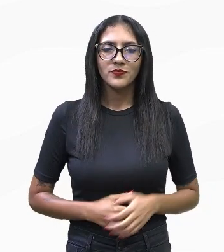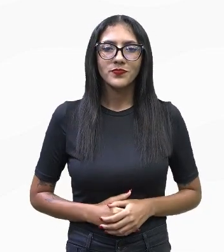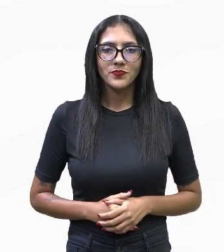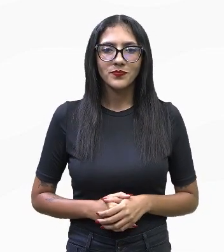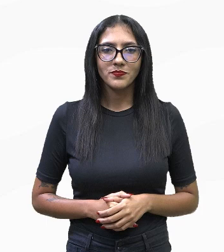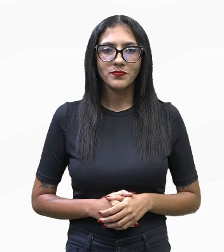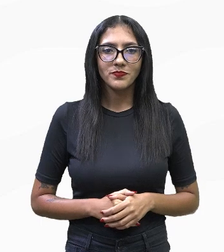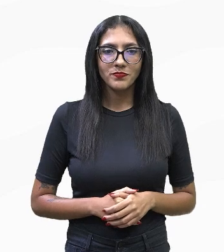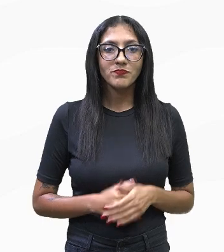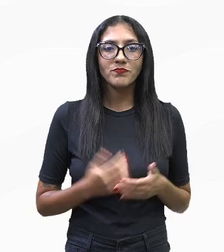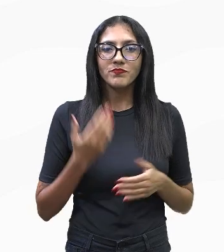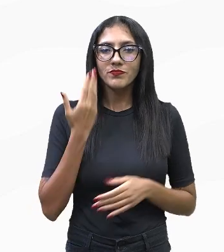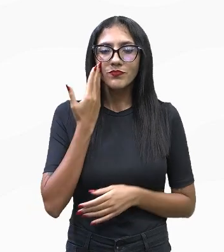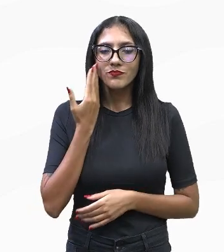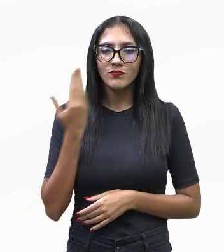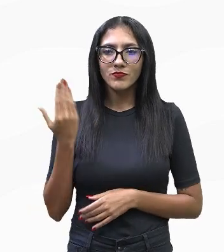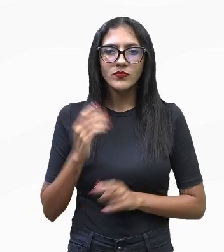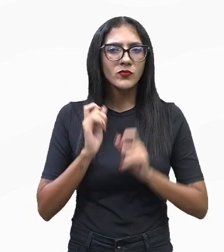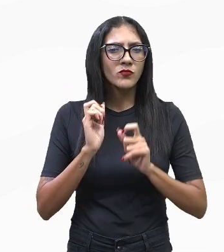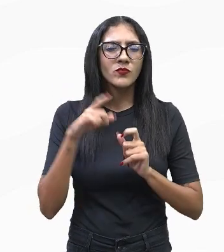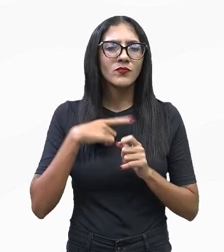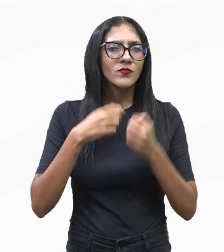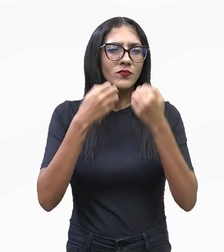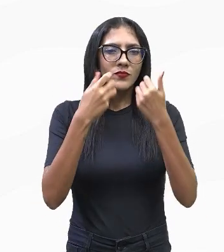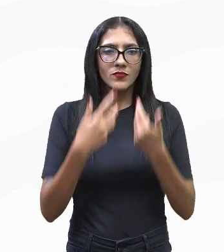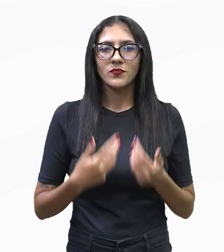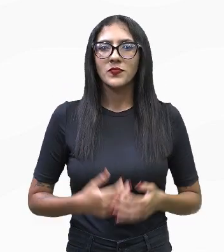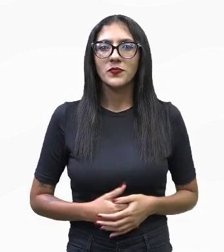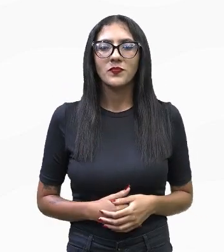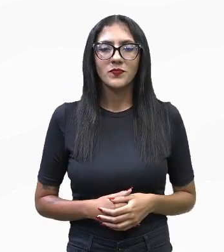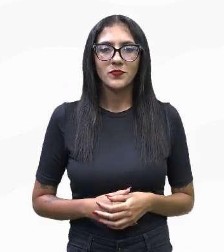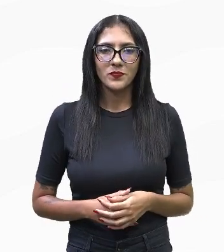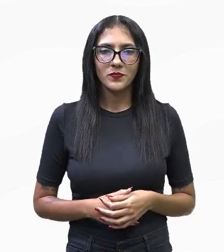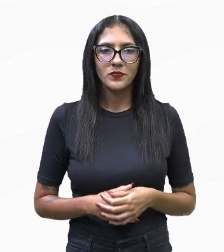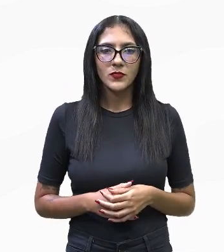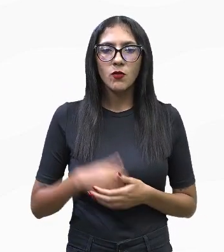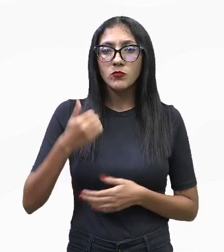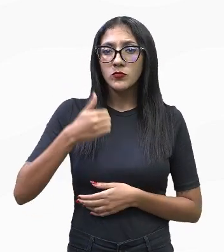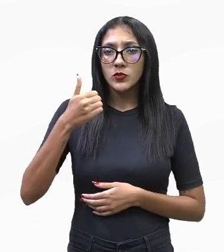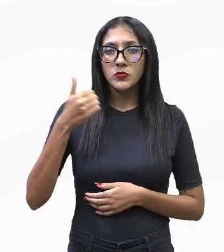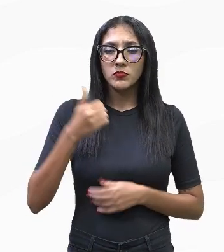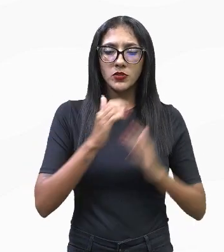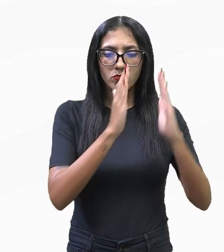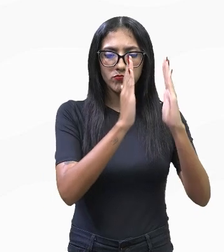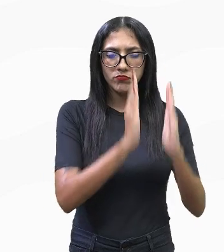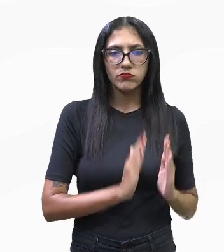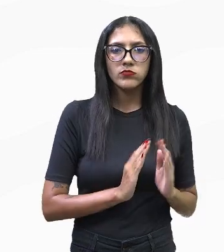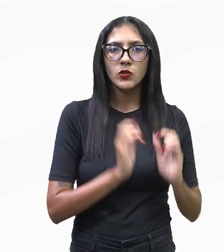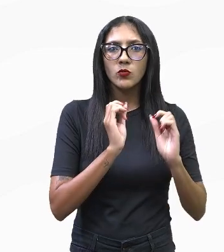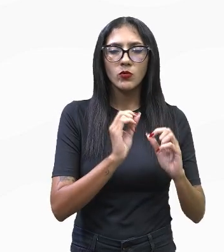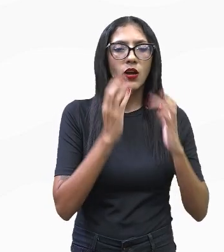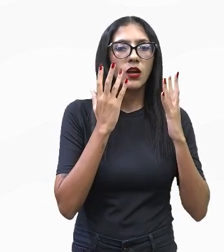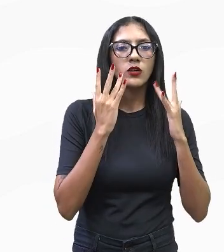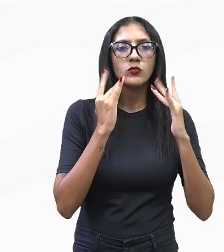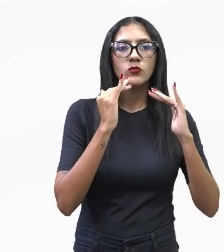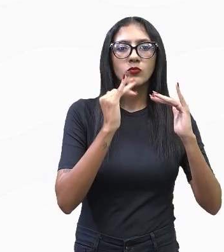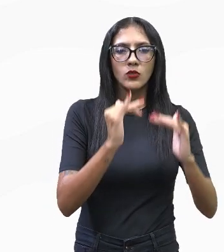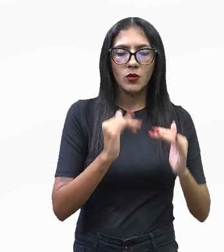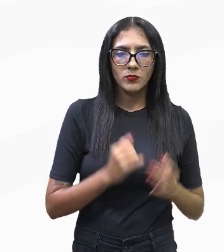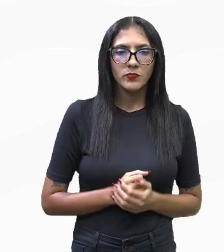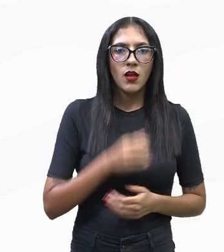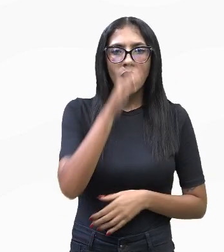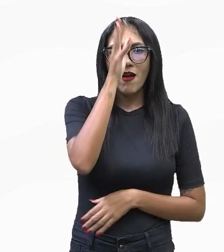nessa imagem aqui, doutor? Explica um pouquinho aí pra gente agora. Então nós temos assim na primeira fileira os alimentos considerados in natura, que são